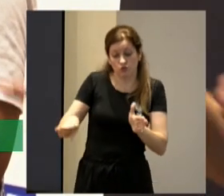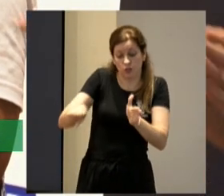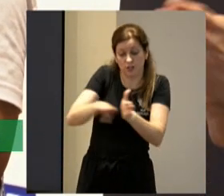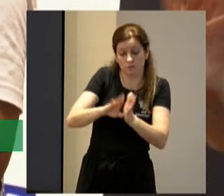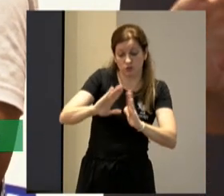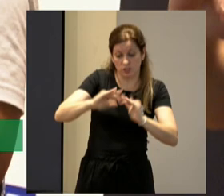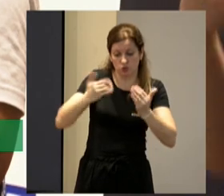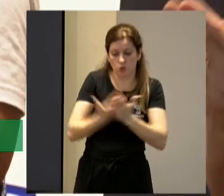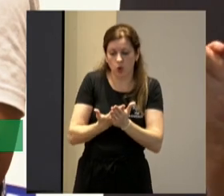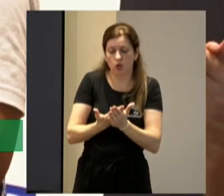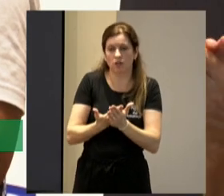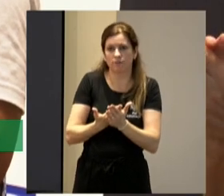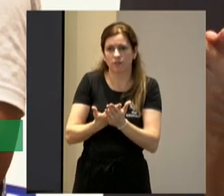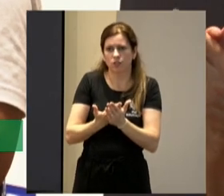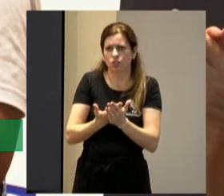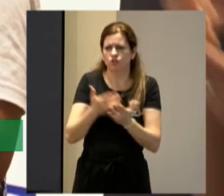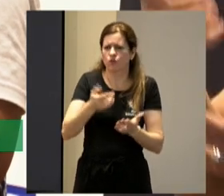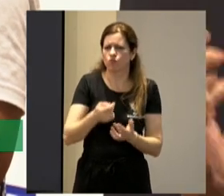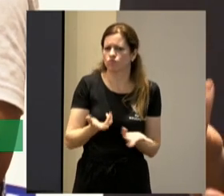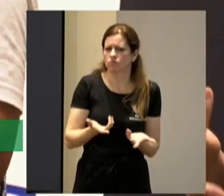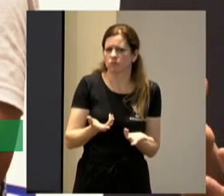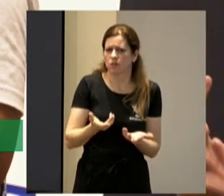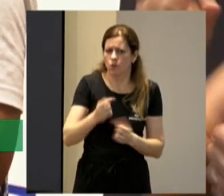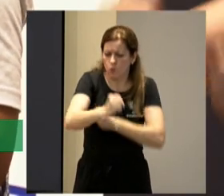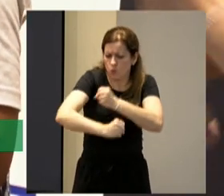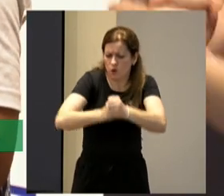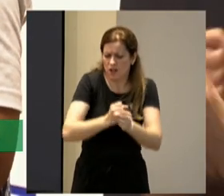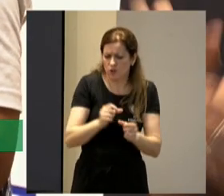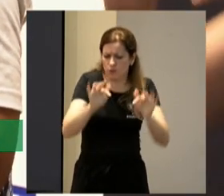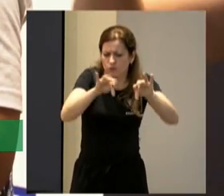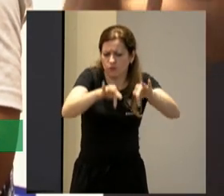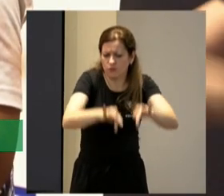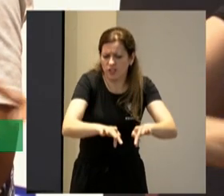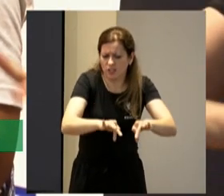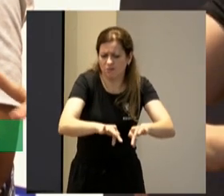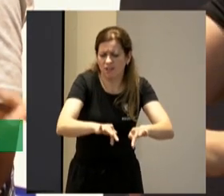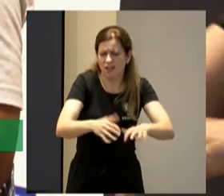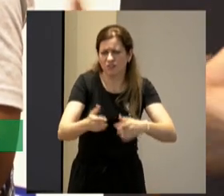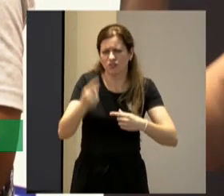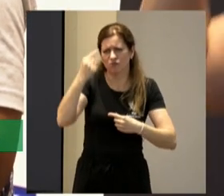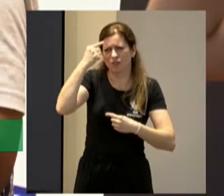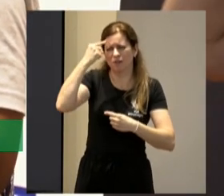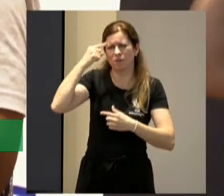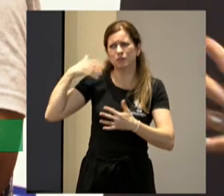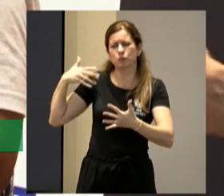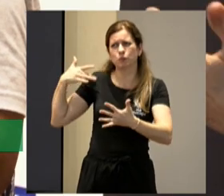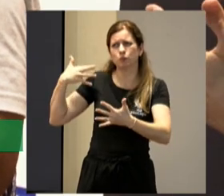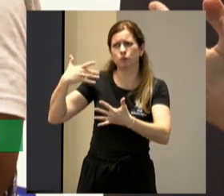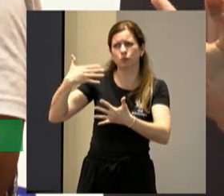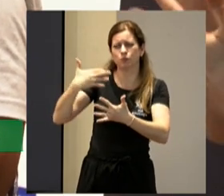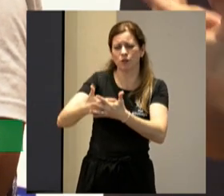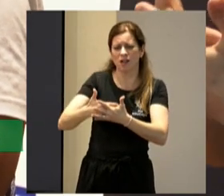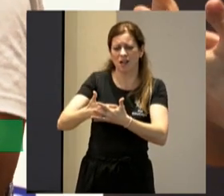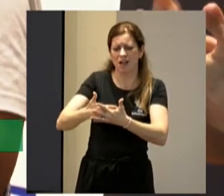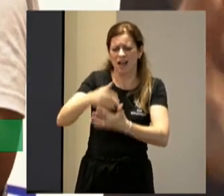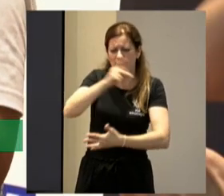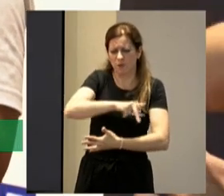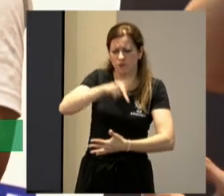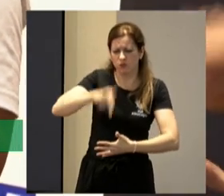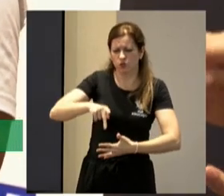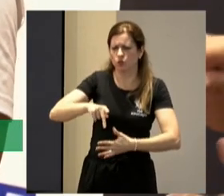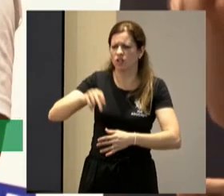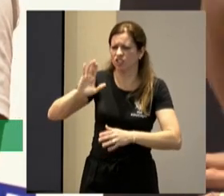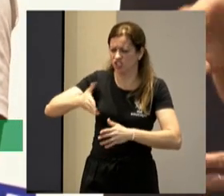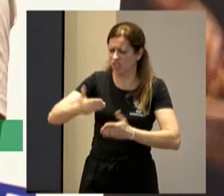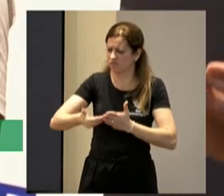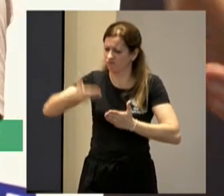o nosso final de ano já era definido pelo primeiro dia de aula. A professora já estabelecia expectativa em